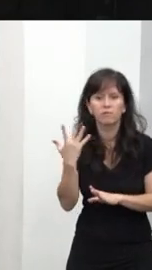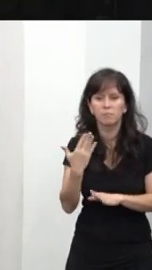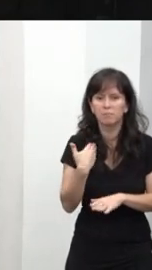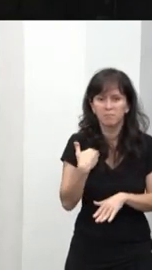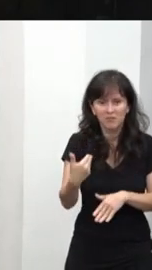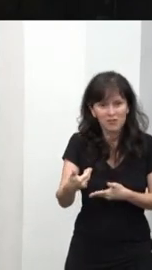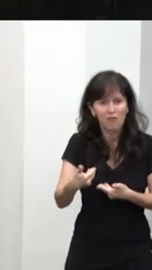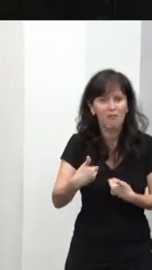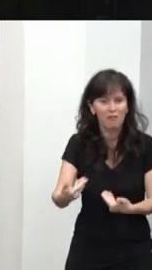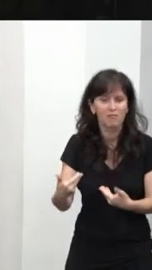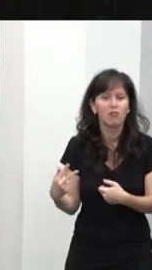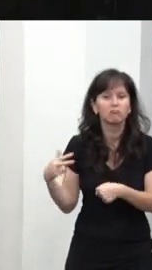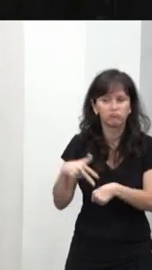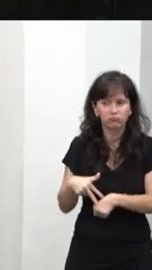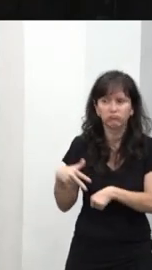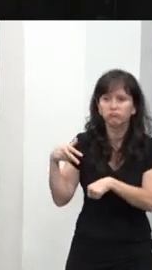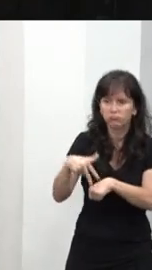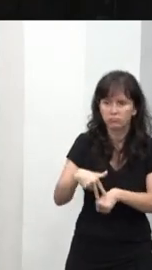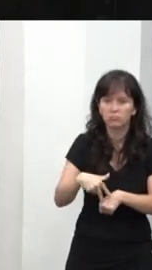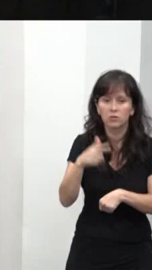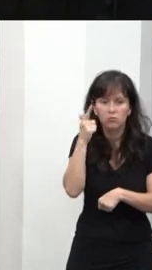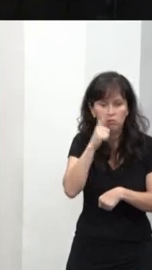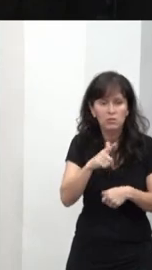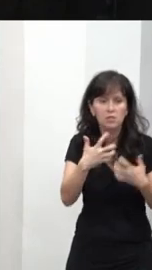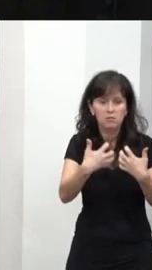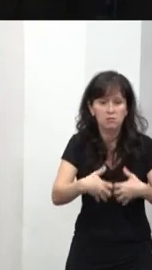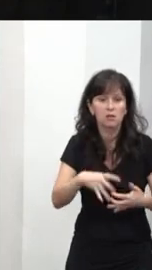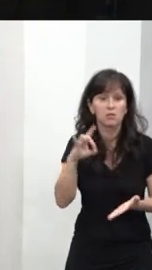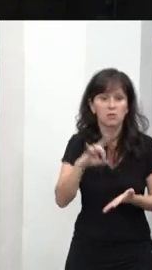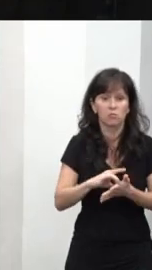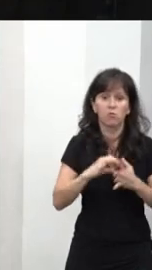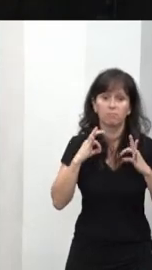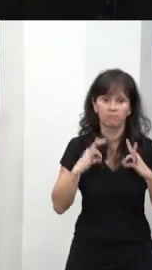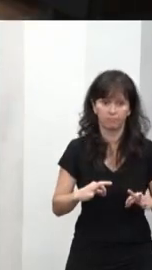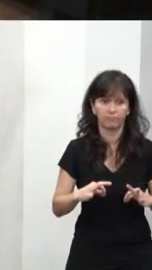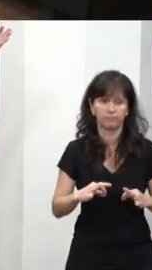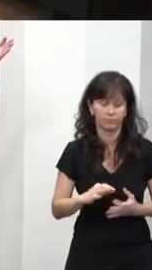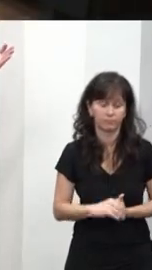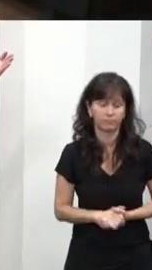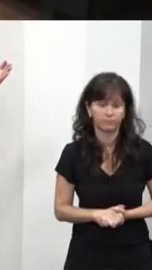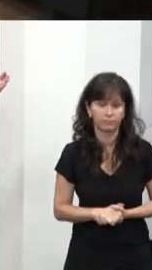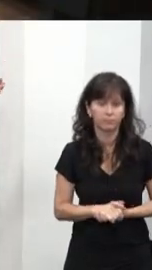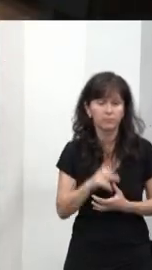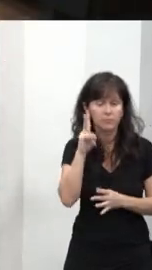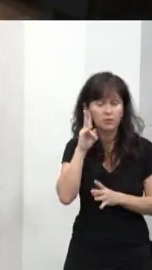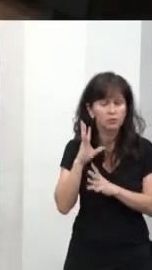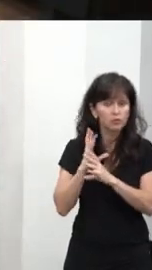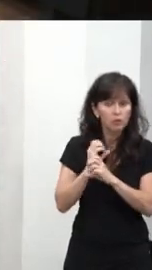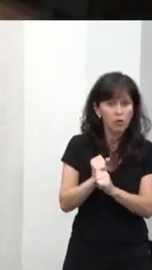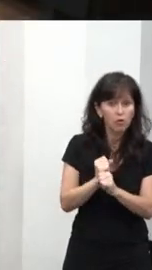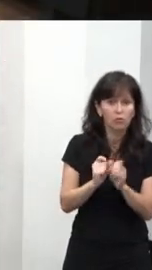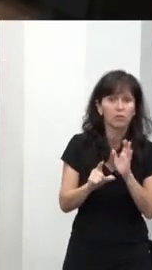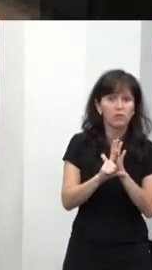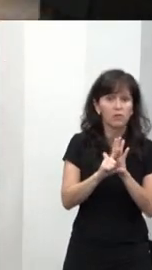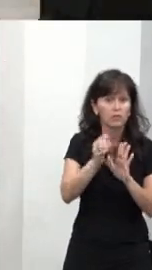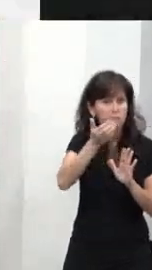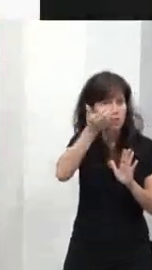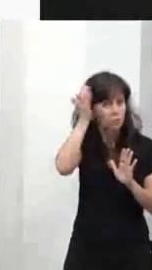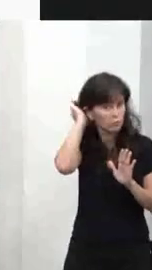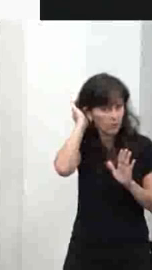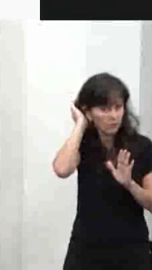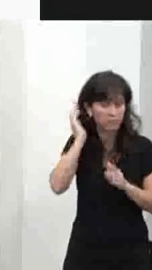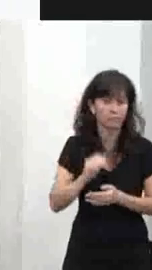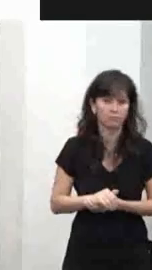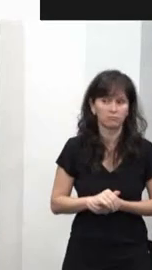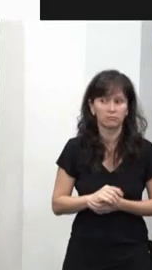né e garantir esse processo de execução então fazendo um breve histórico Eu tenho